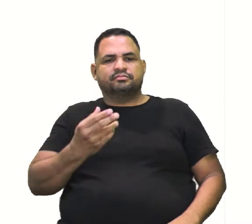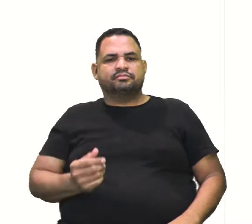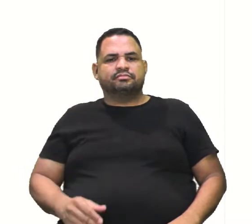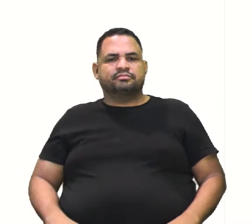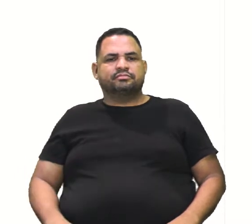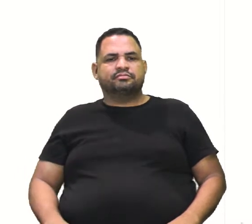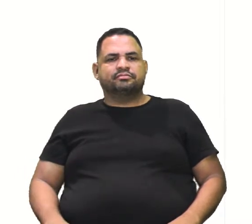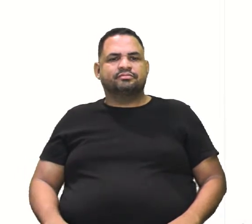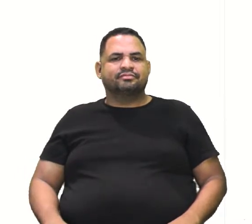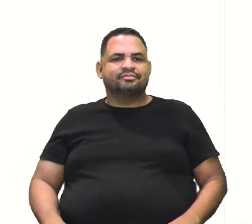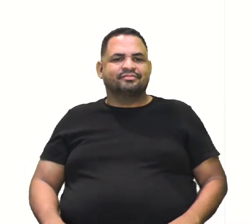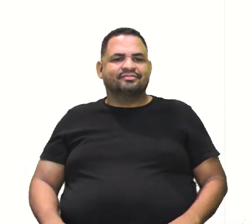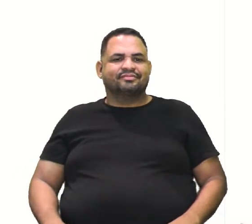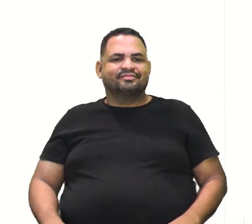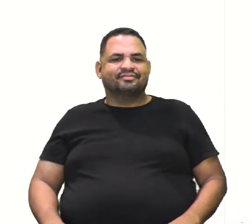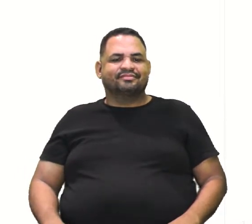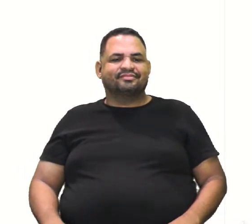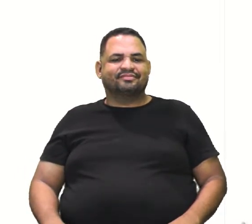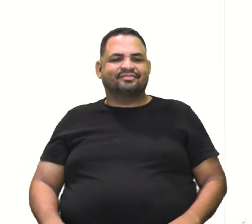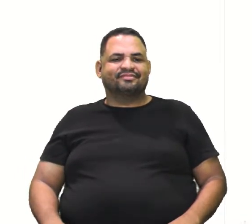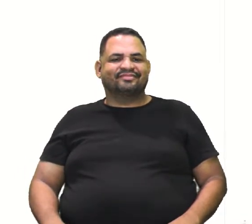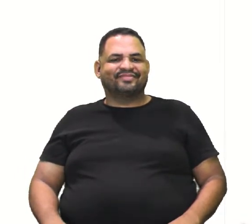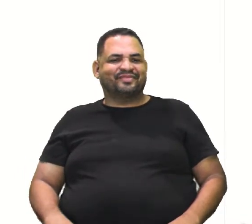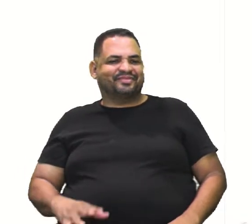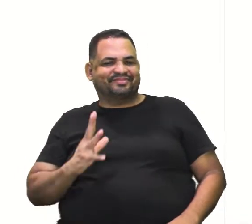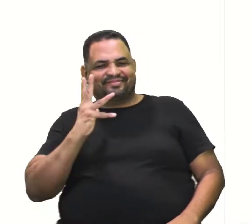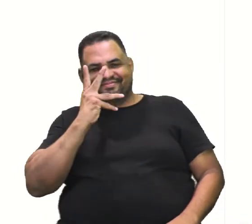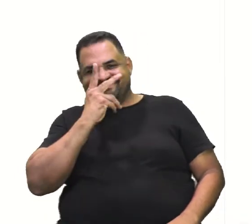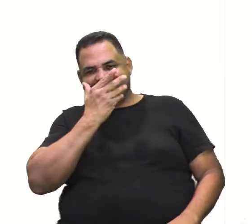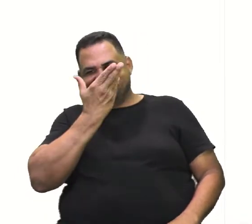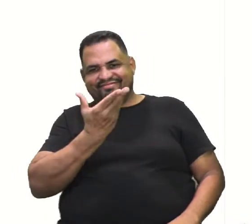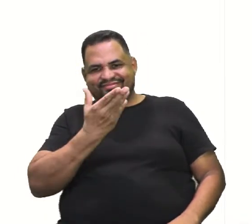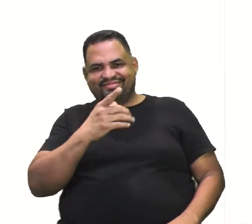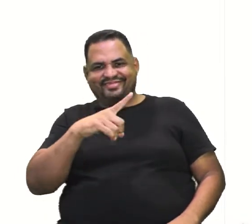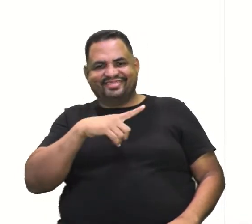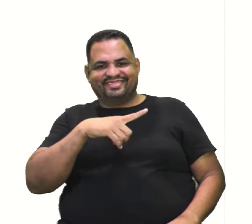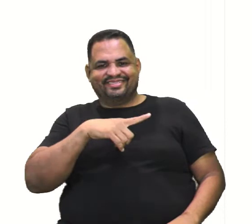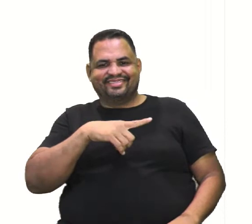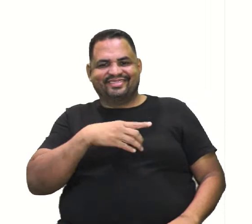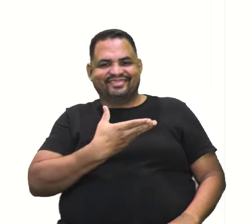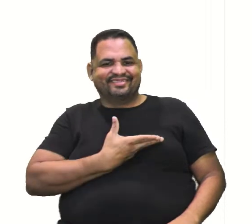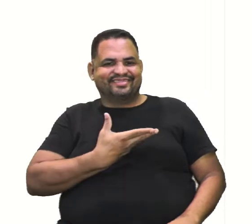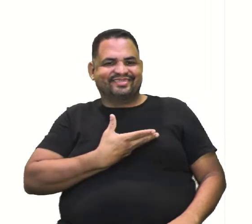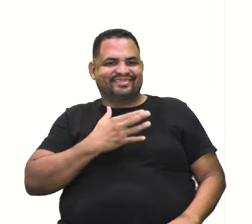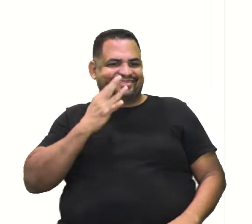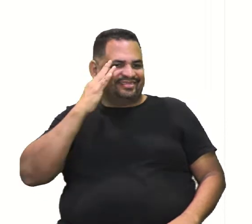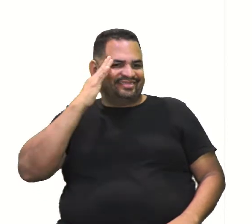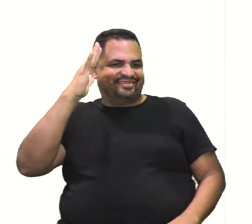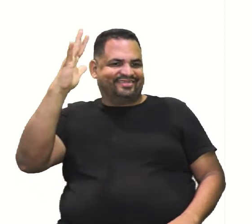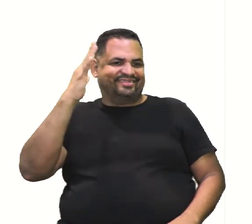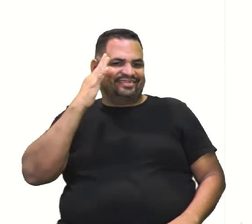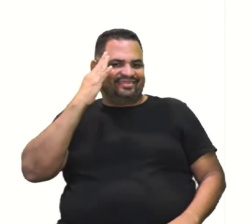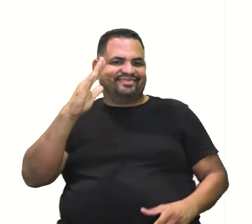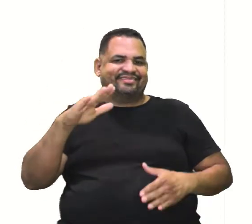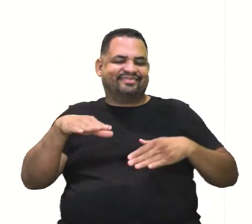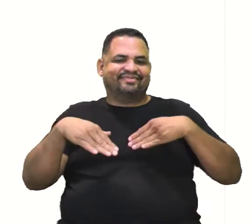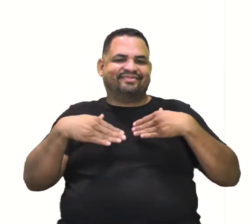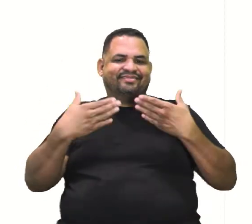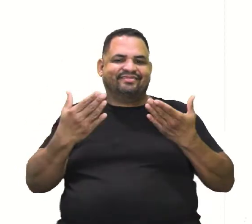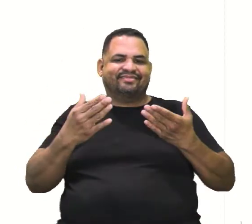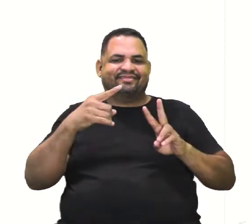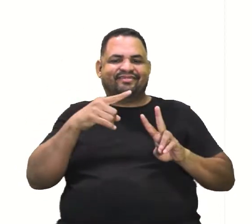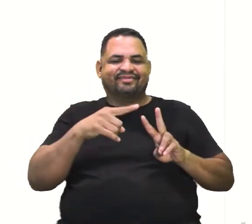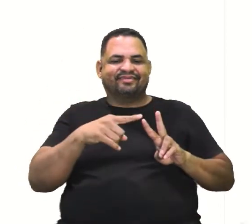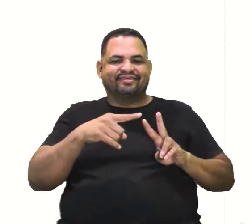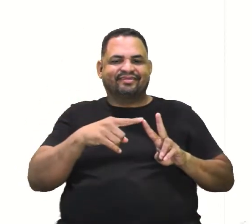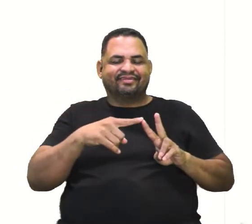hoje bem descontraído, né? Olha lá, olha que bonitinho. Ele tem um amigo imaginário. Ele tem um amigo imaginário. Então, quando a gente vê a